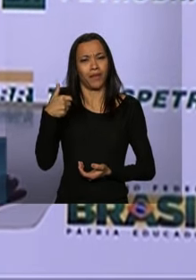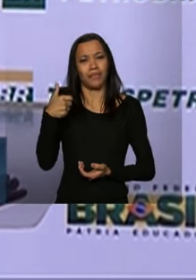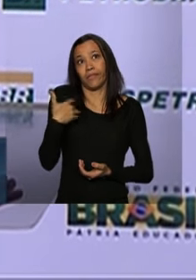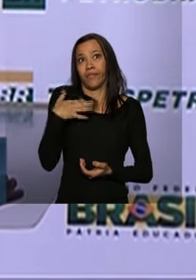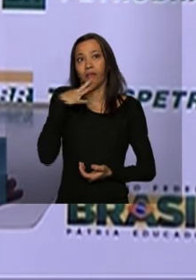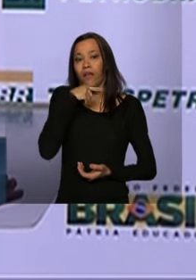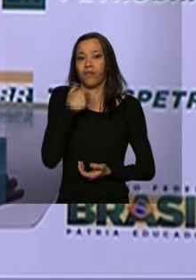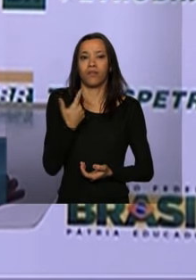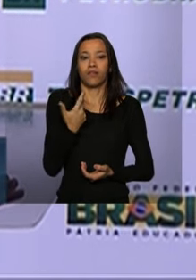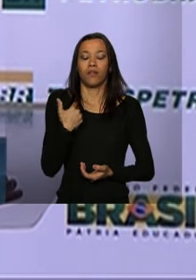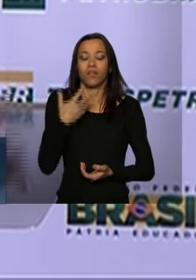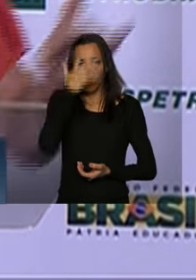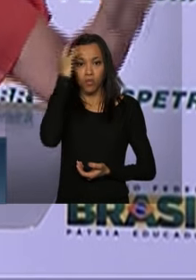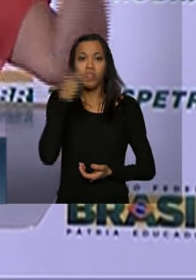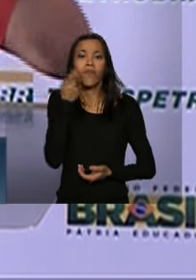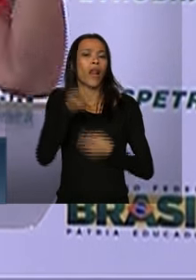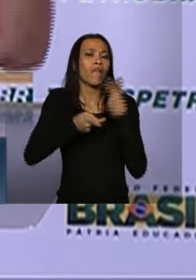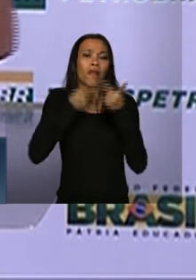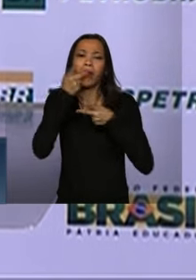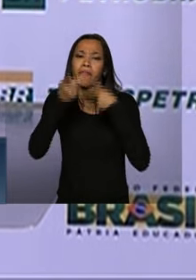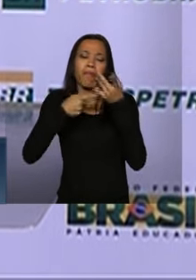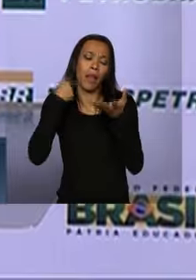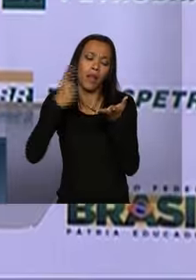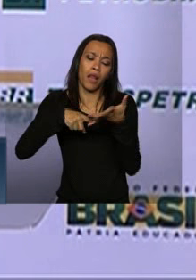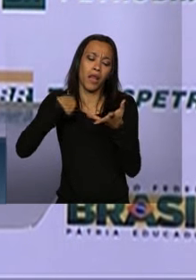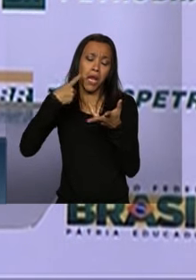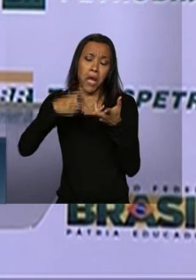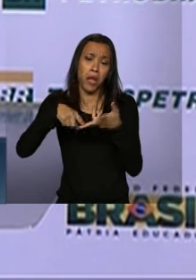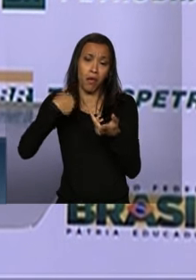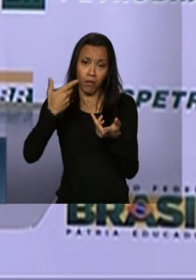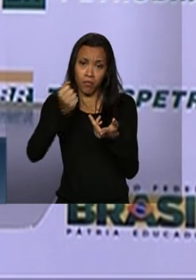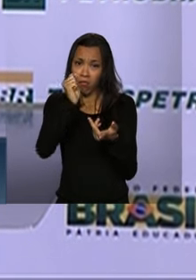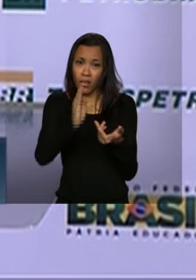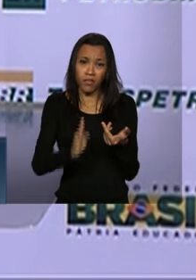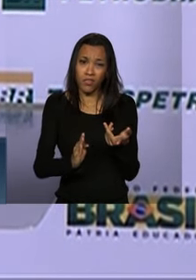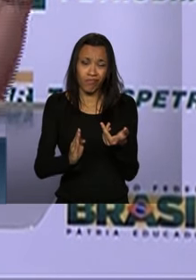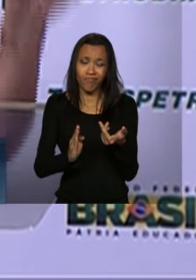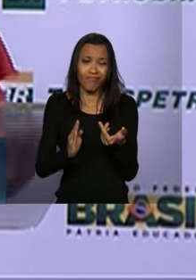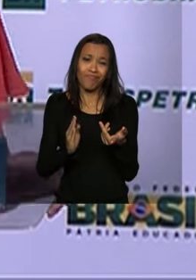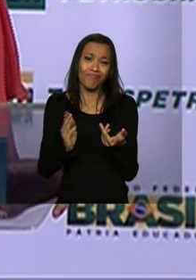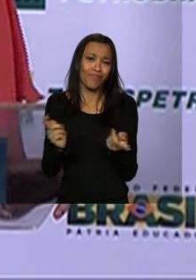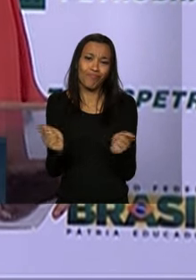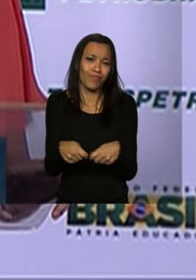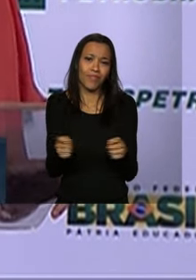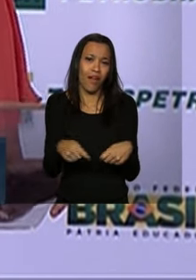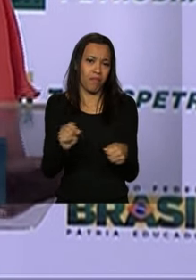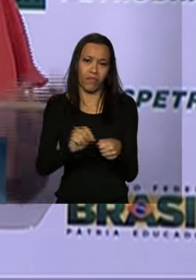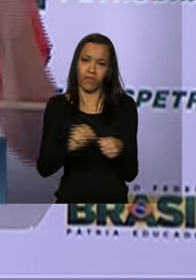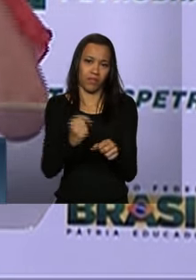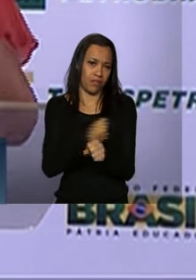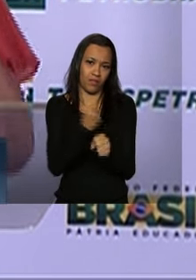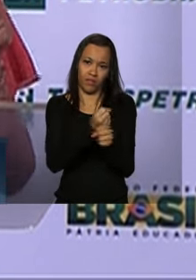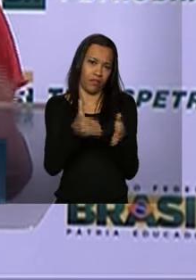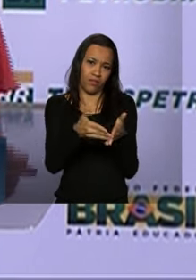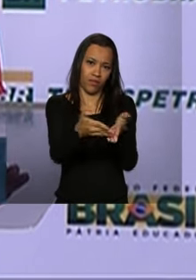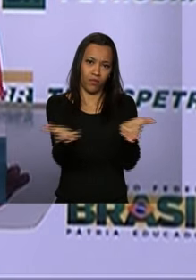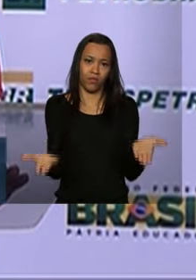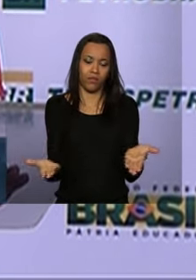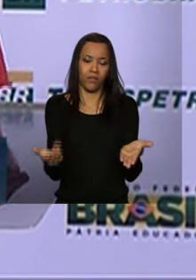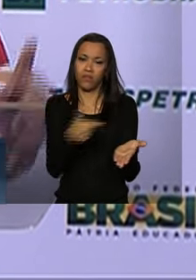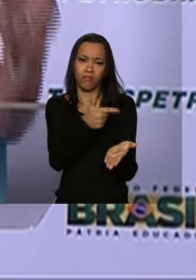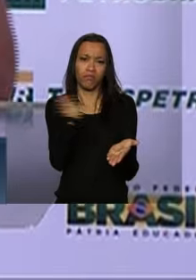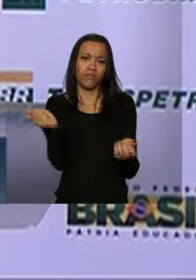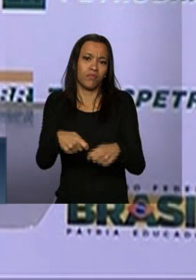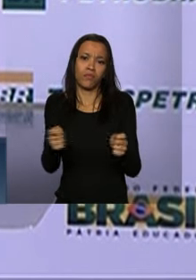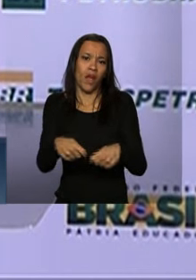muita, dizia que o Brasil não tinha competência para fazer, não tinha competência